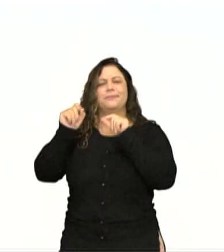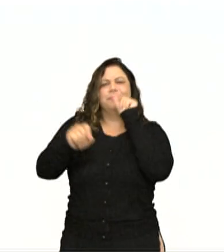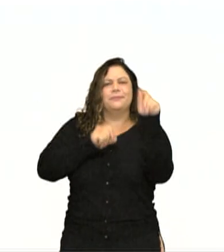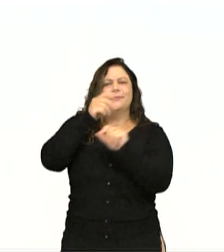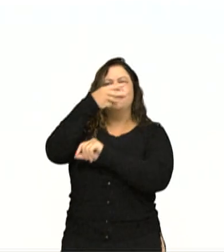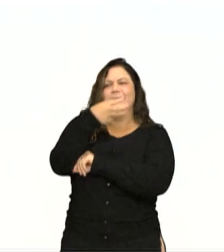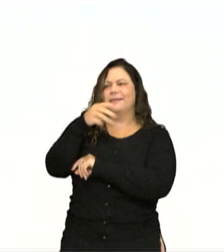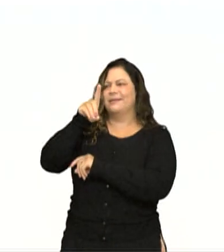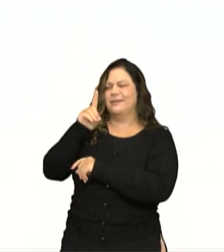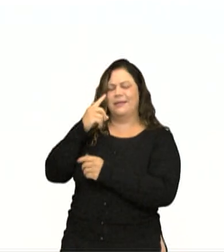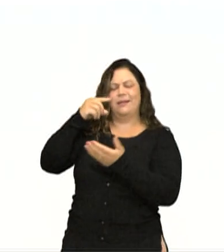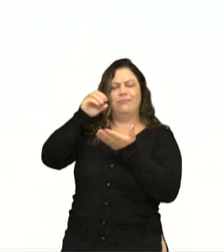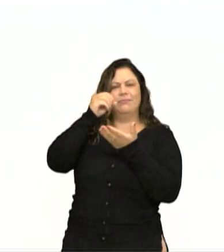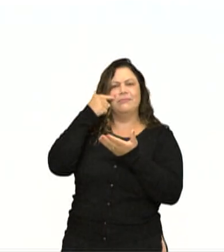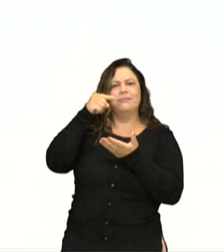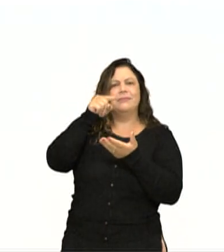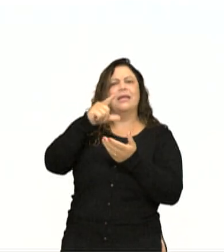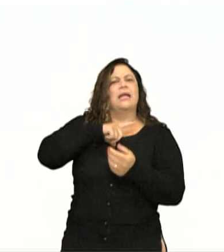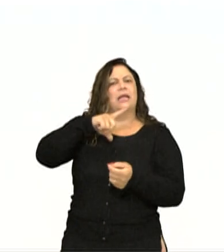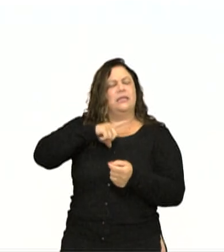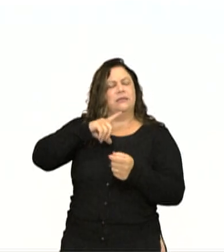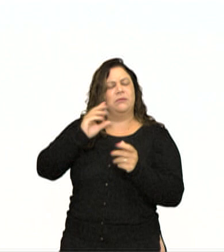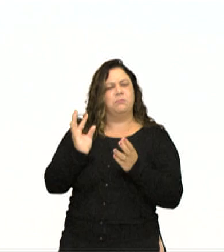tridimensionais existentes na Grécia.